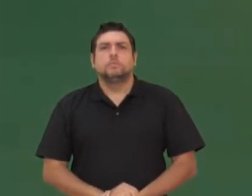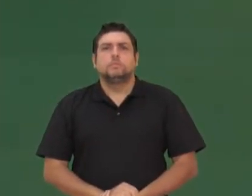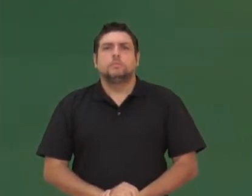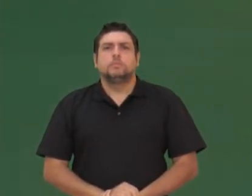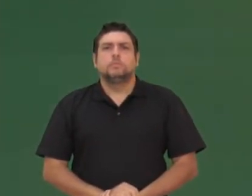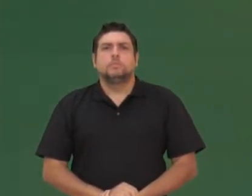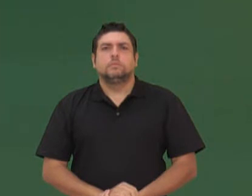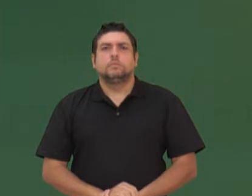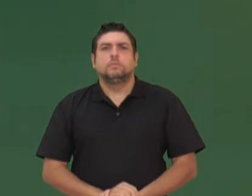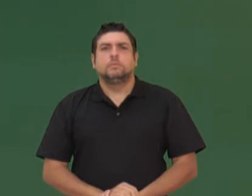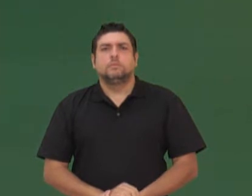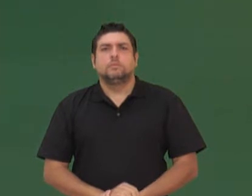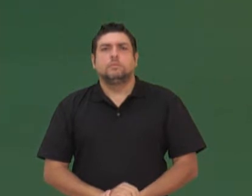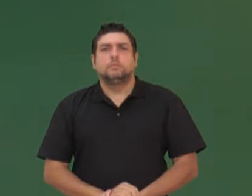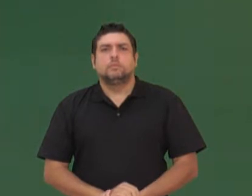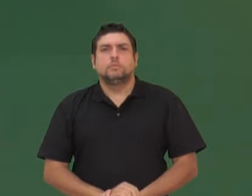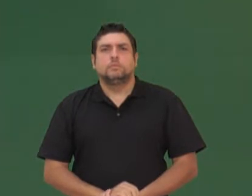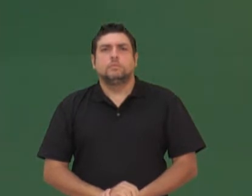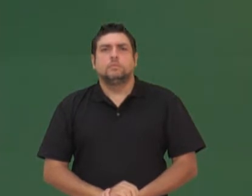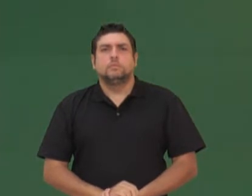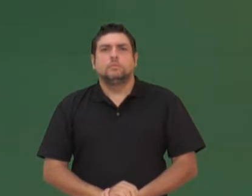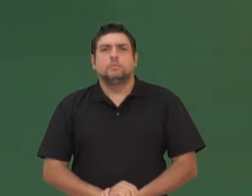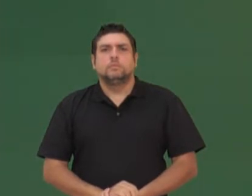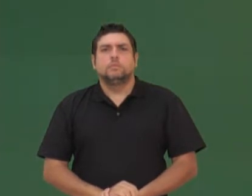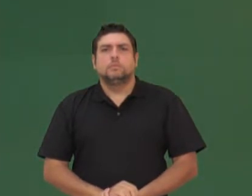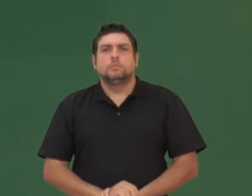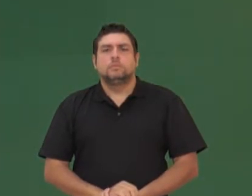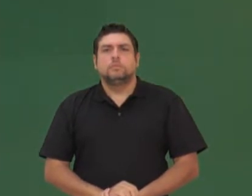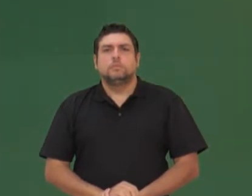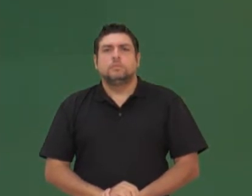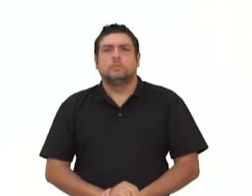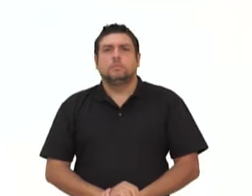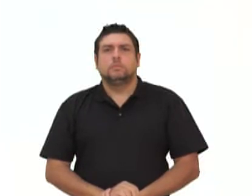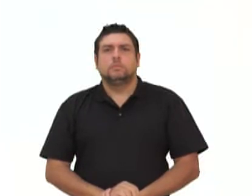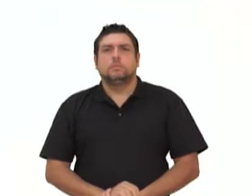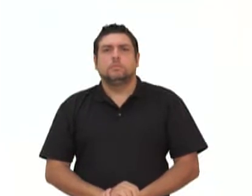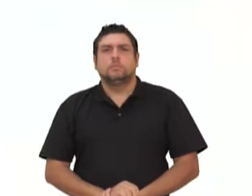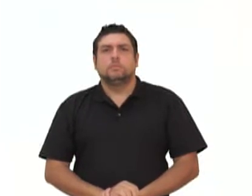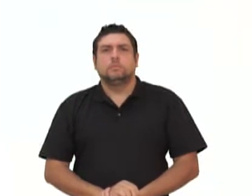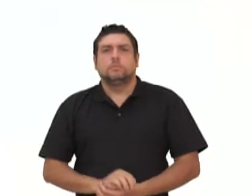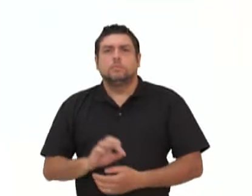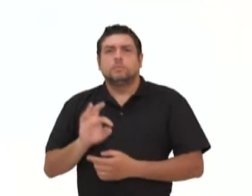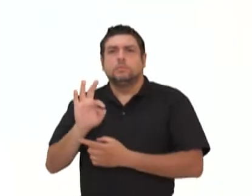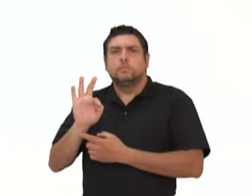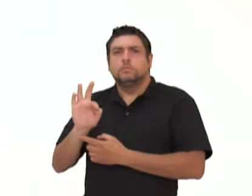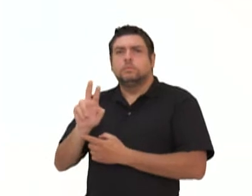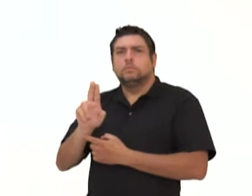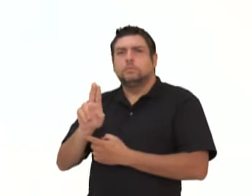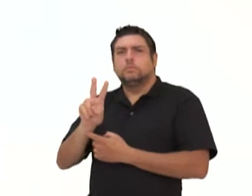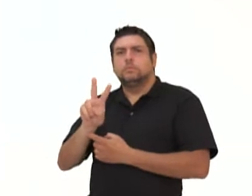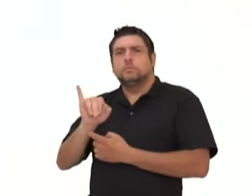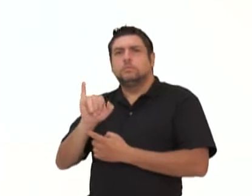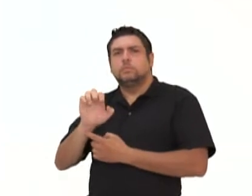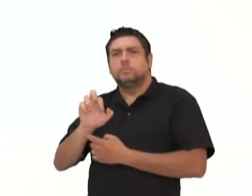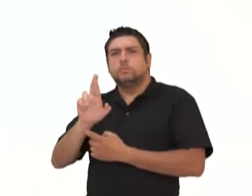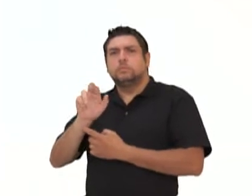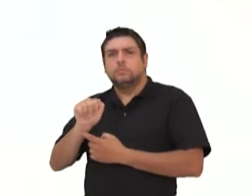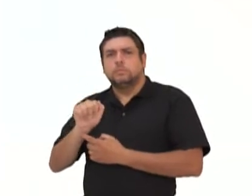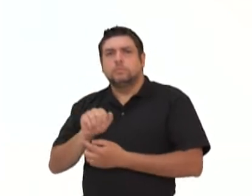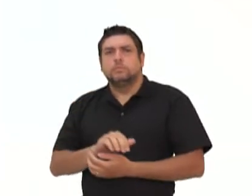solo 100 habitantes. Se tuviera. Es probable que haya tenido más obras y que las